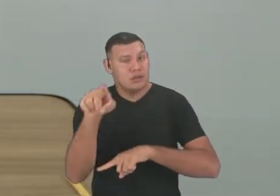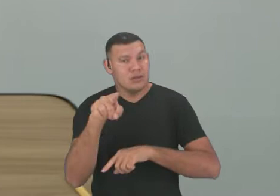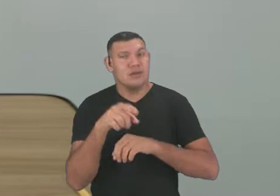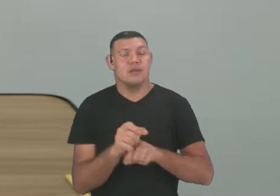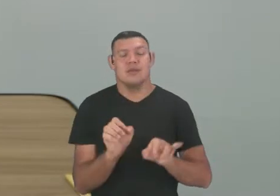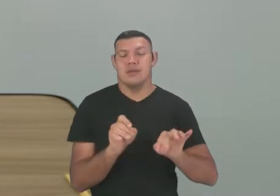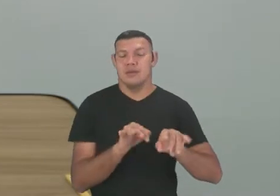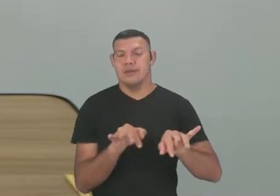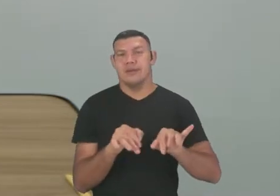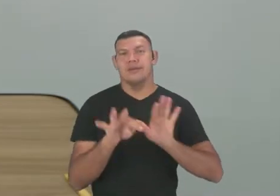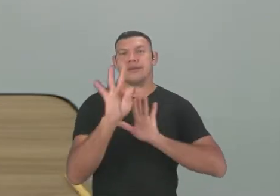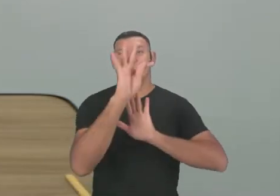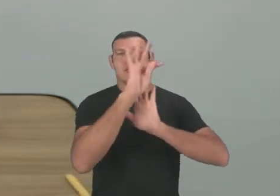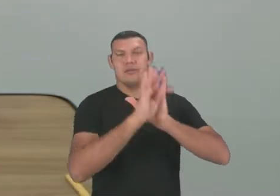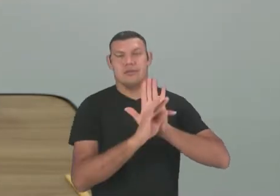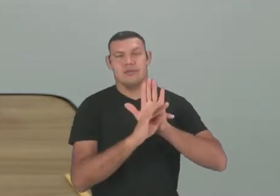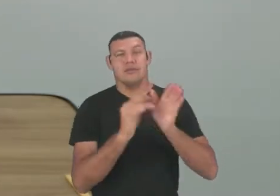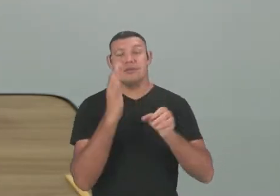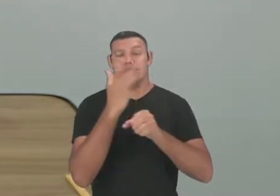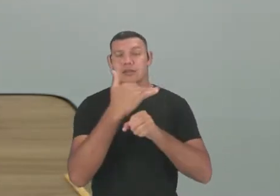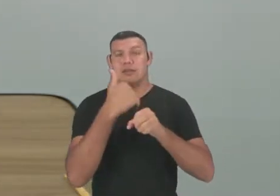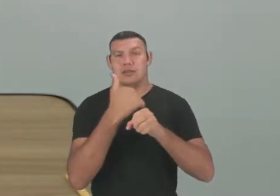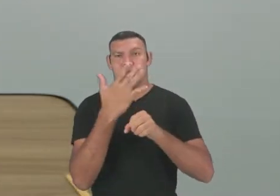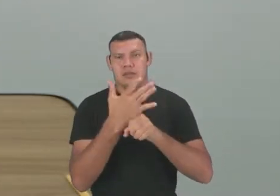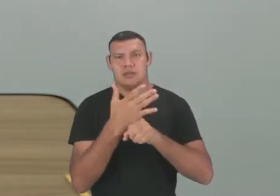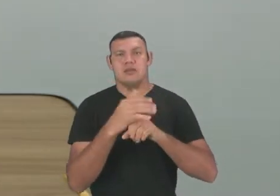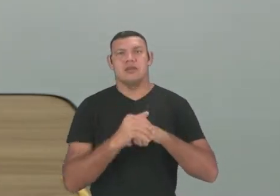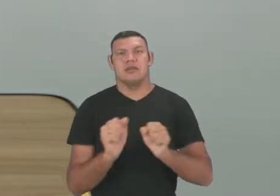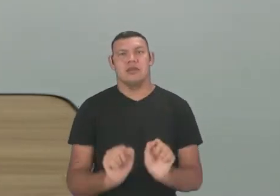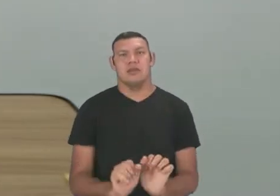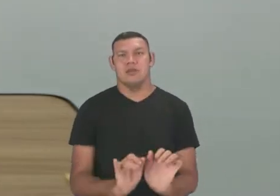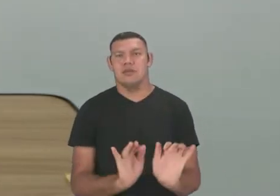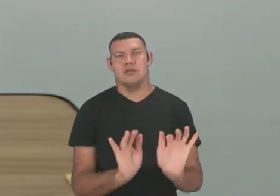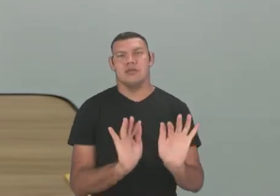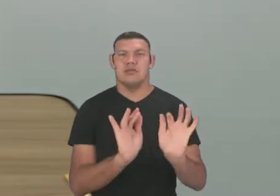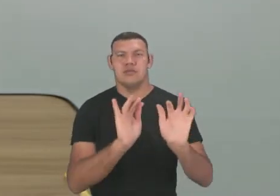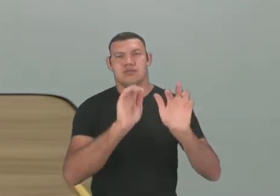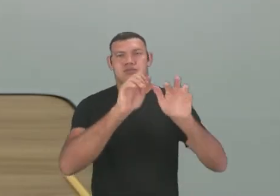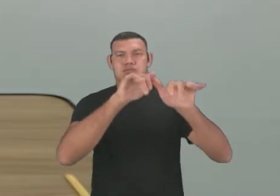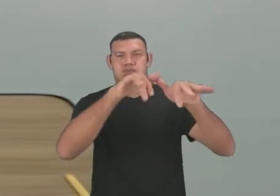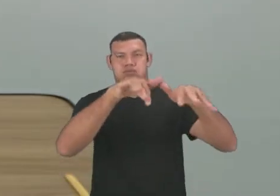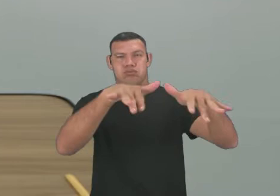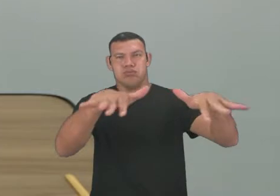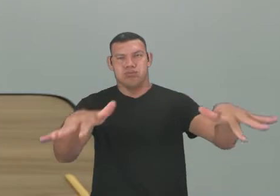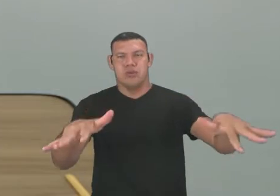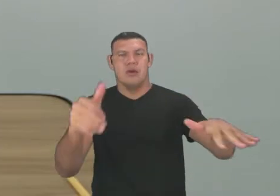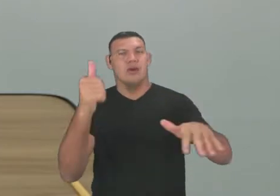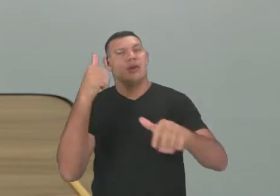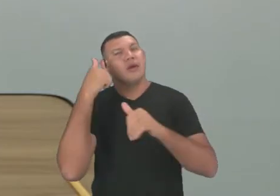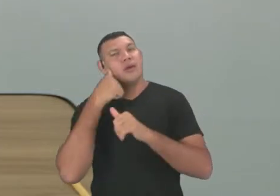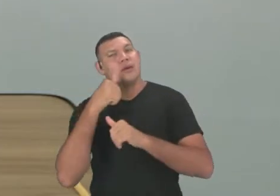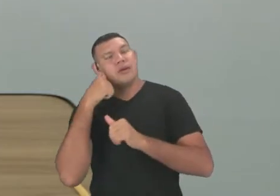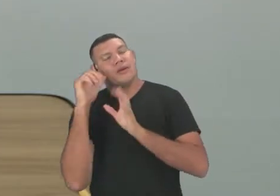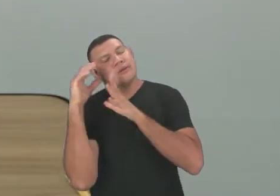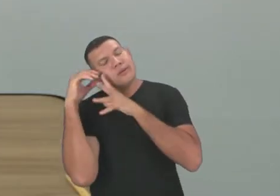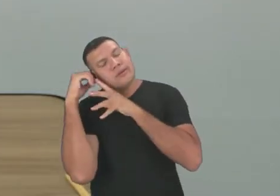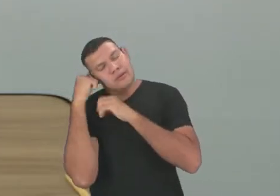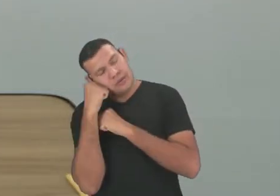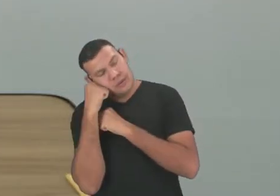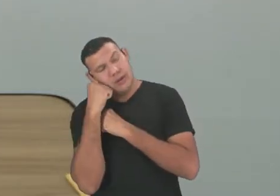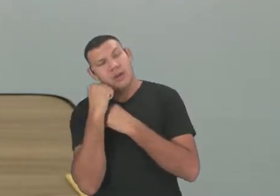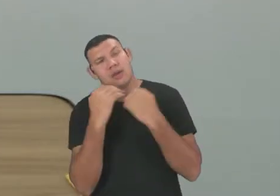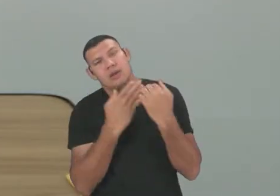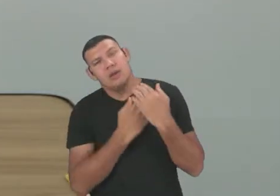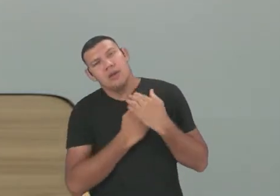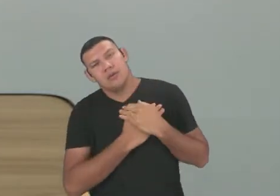fui digitar o texto Batatinha quando nasce espalha a rama pelo chão menininha quando dorme põe a mão